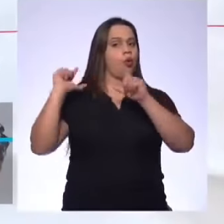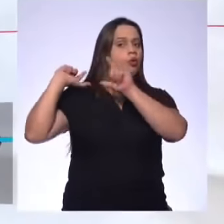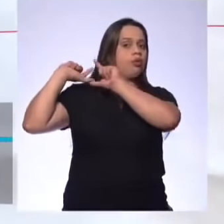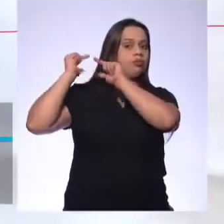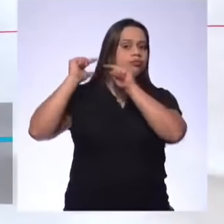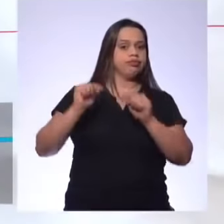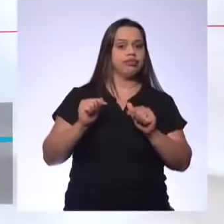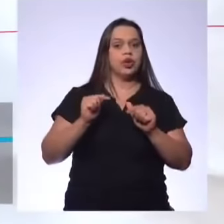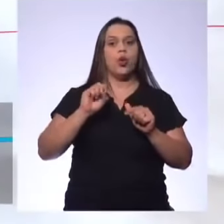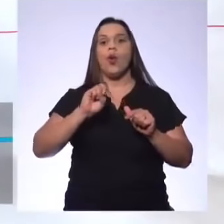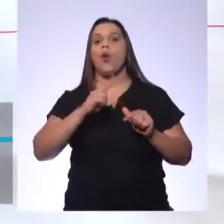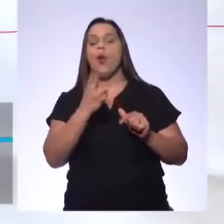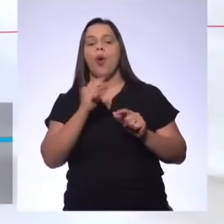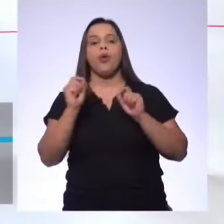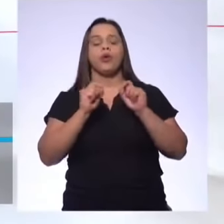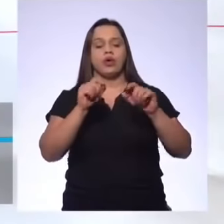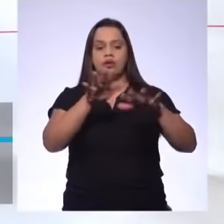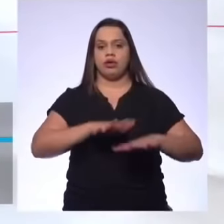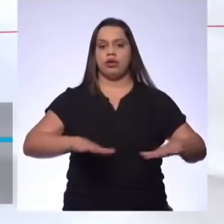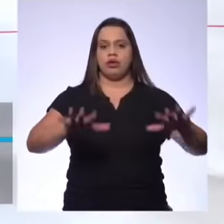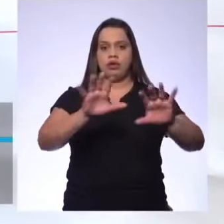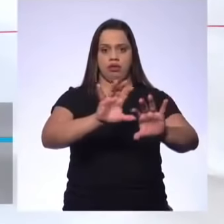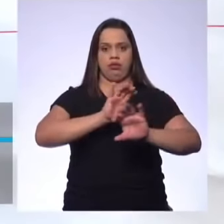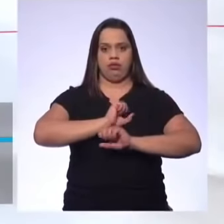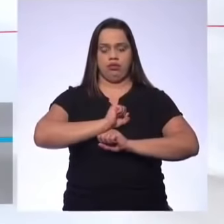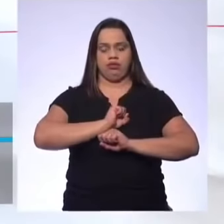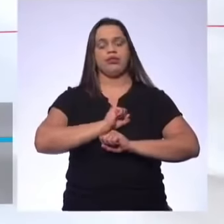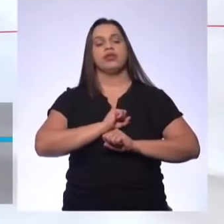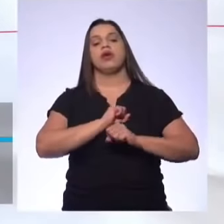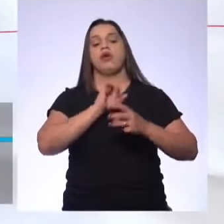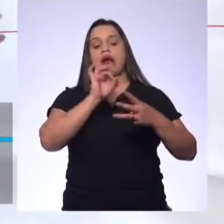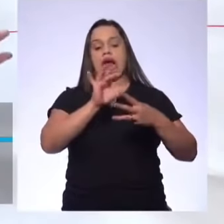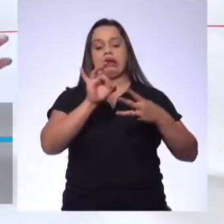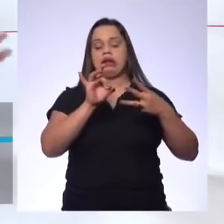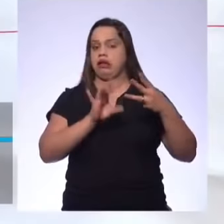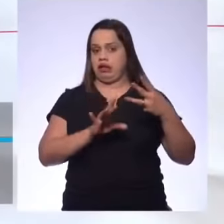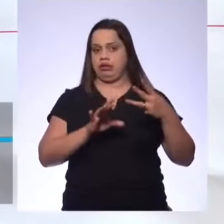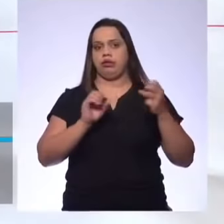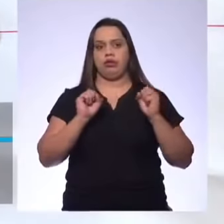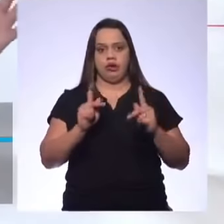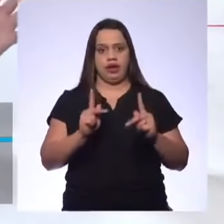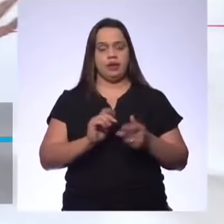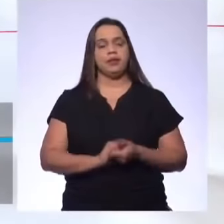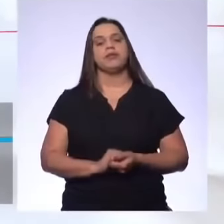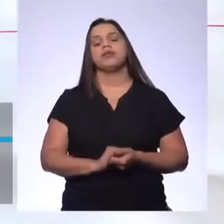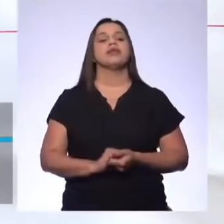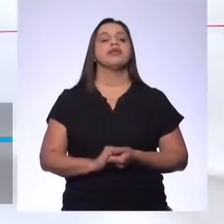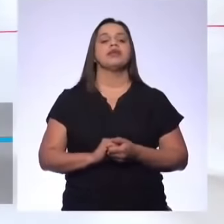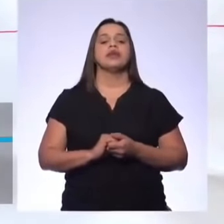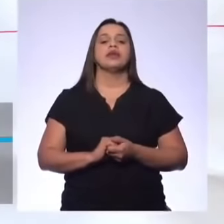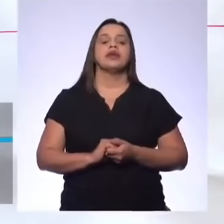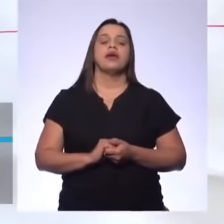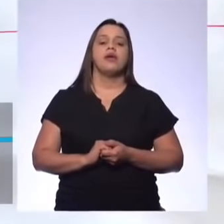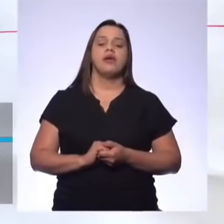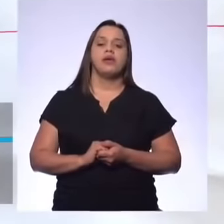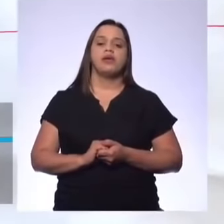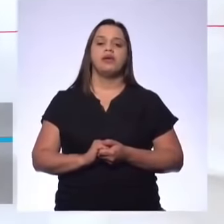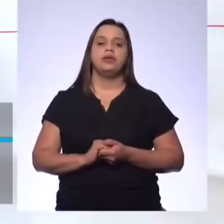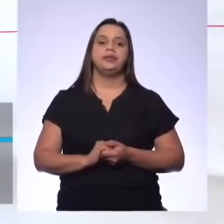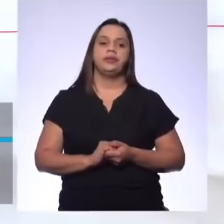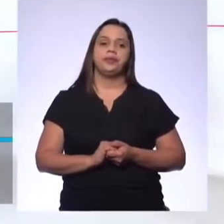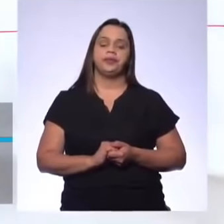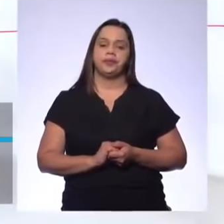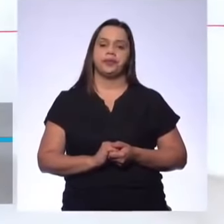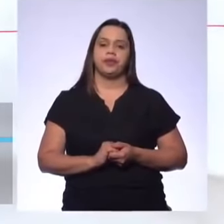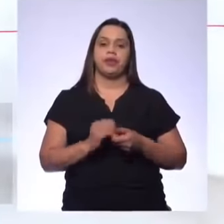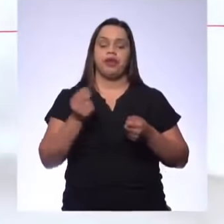adquire no meio ambiente o que que ela lambe Hours né e o que é Trace and rare tracks Tá bom então